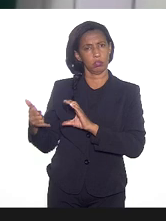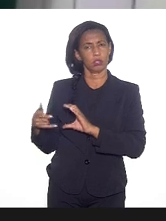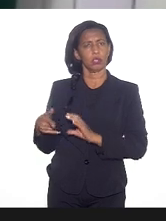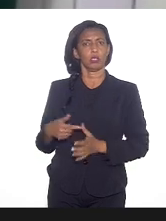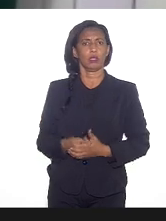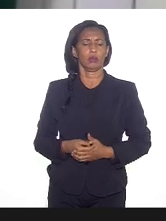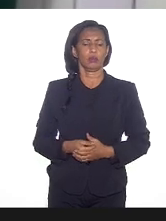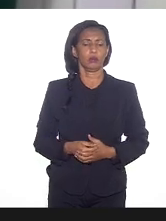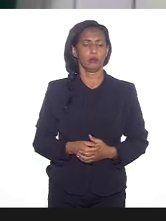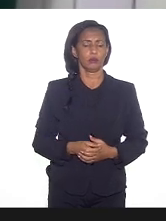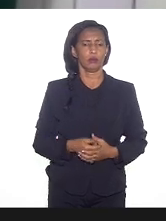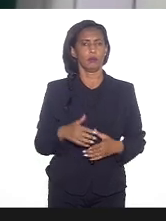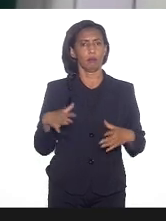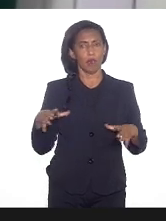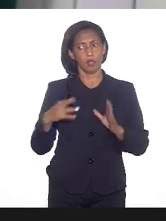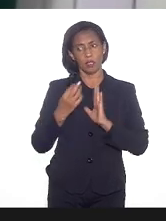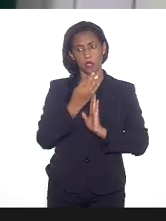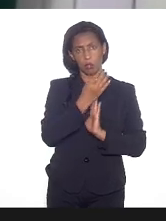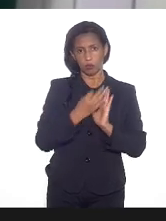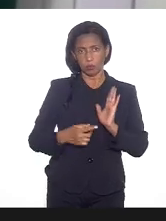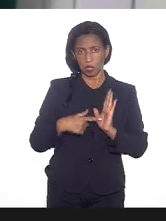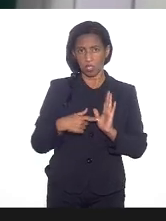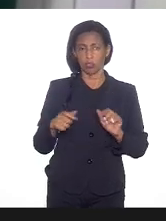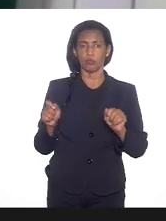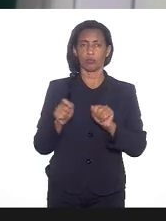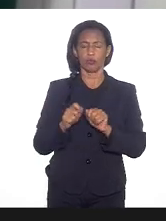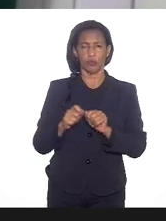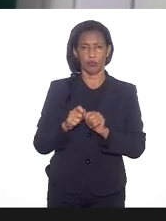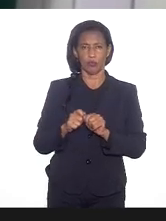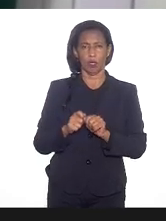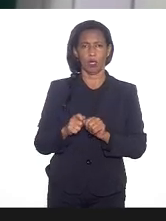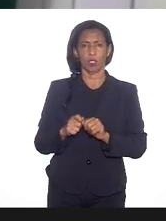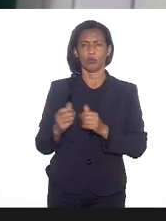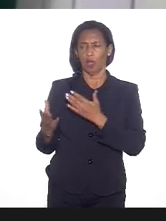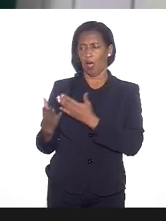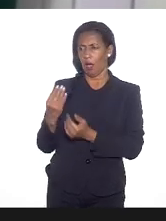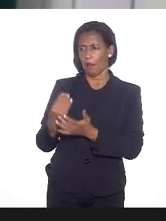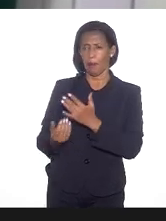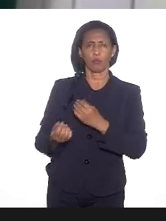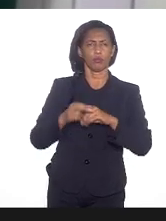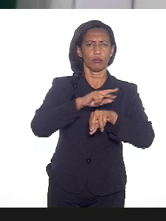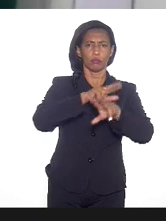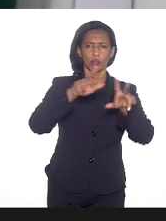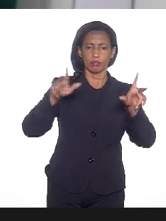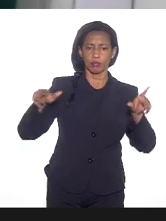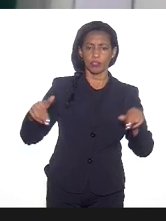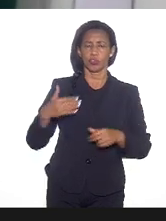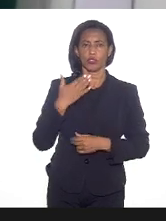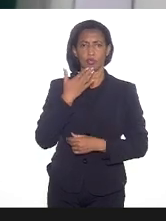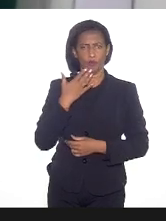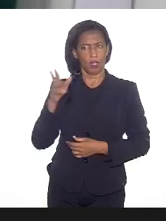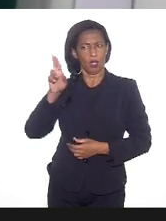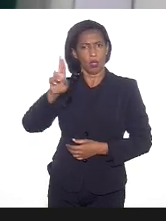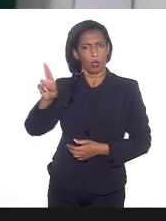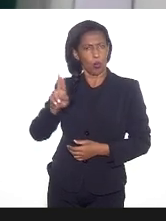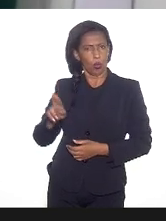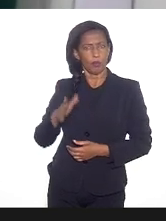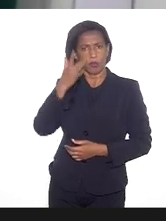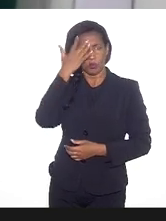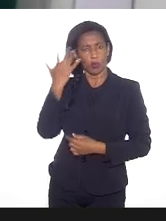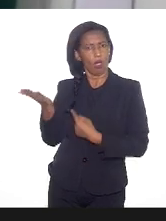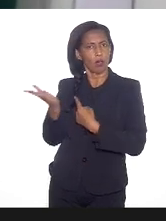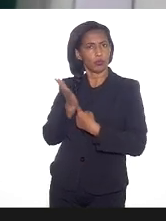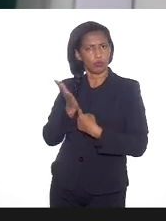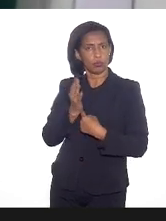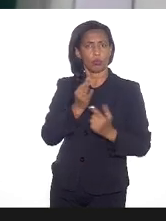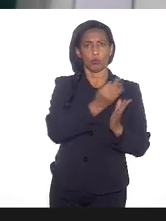maneira, esse é um relatório, primeiro, feito a múltiplas mãos. Eu já agradeci e citei nominalmente quem atuou na produção do texto do